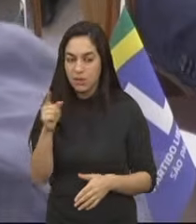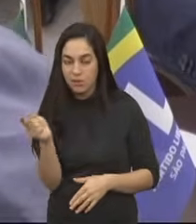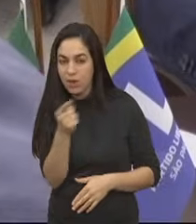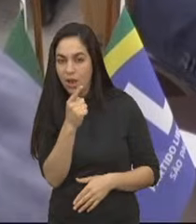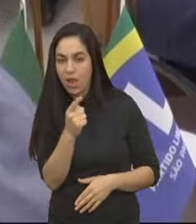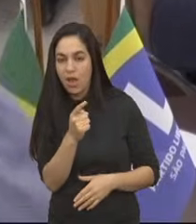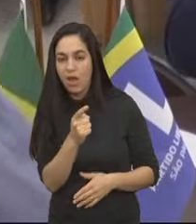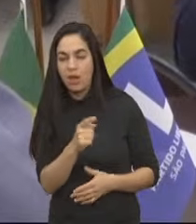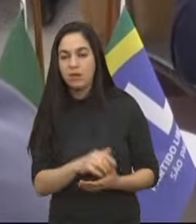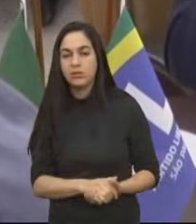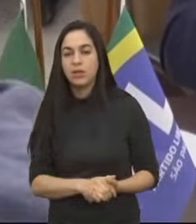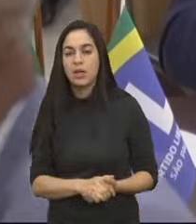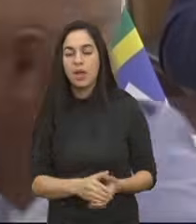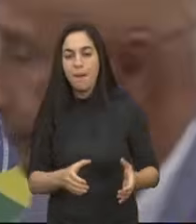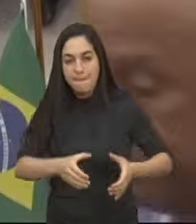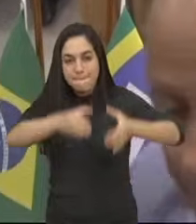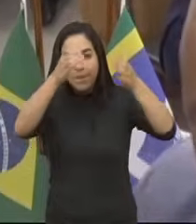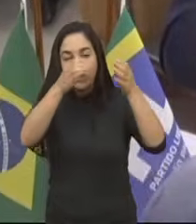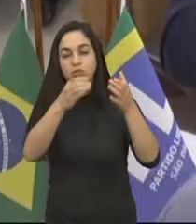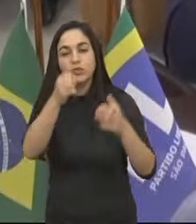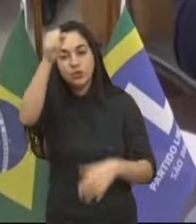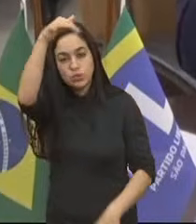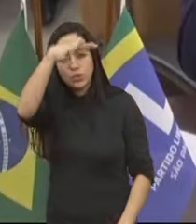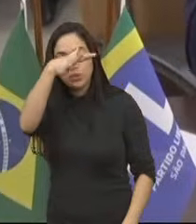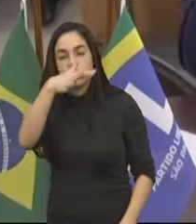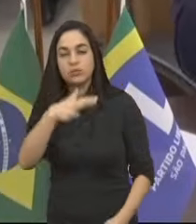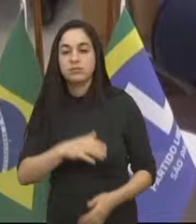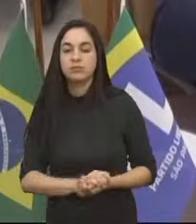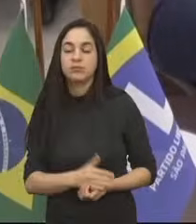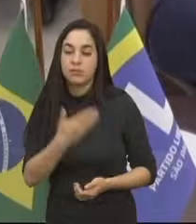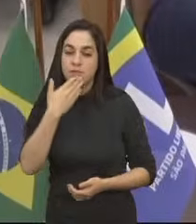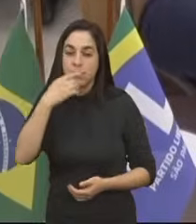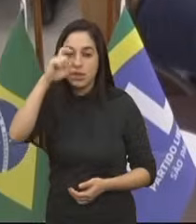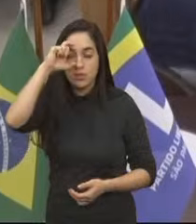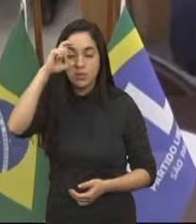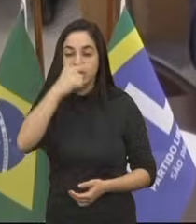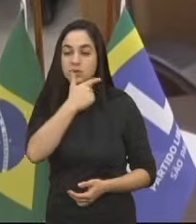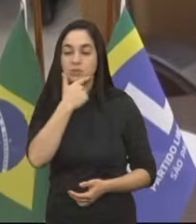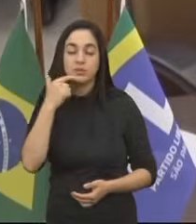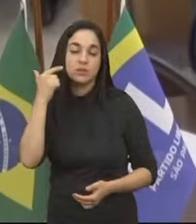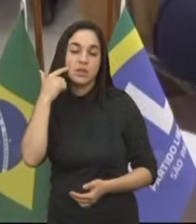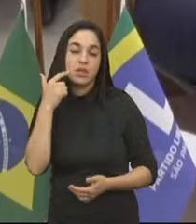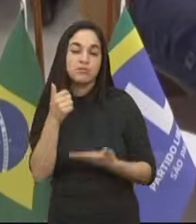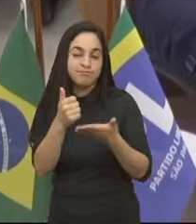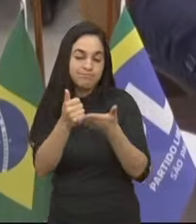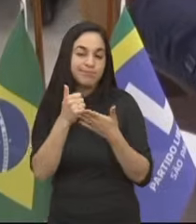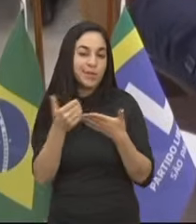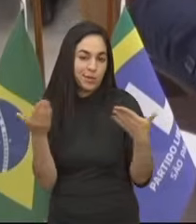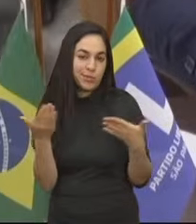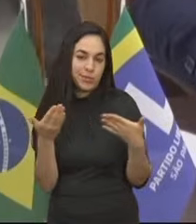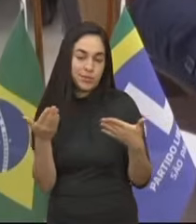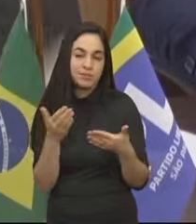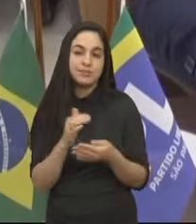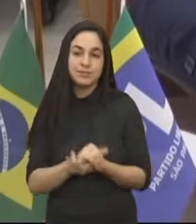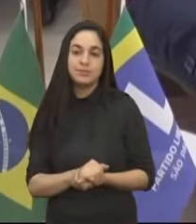poste lá para colocar essa iluminação aí. Peço que o prefeito Celso Florencio também dá uma força para a gente nesse momento.